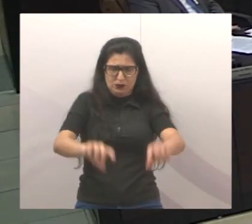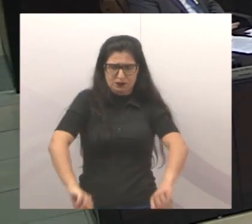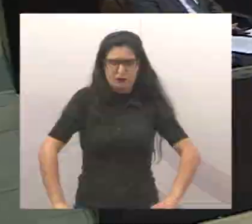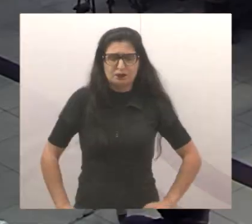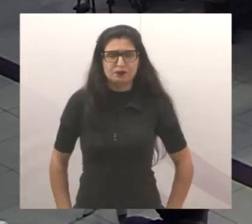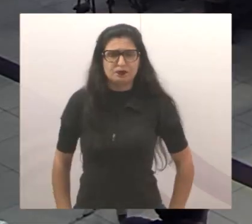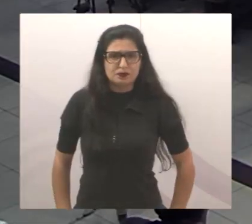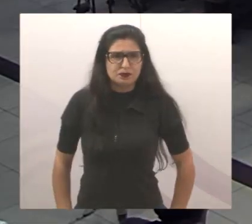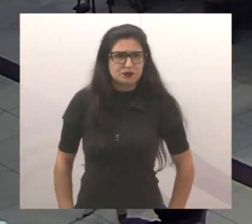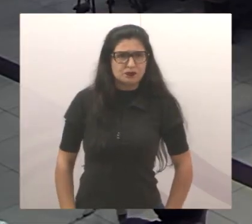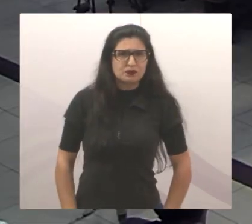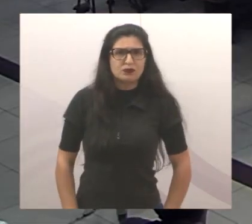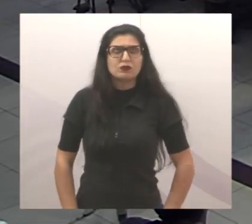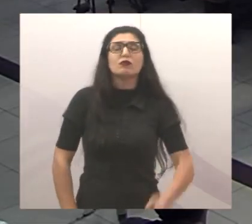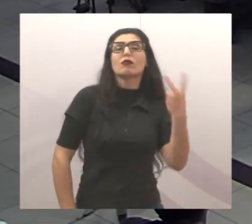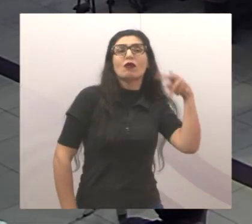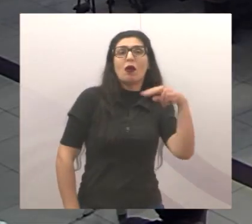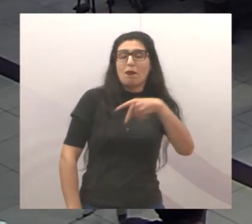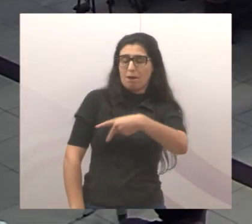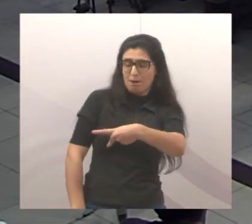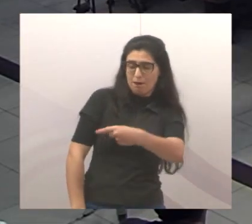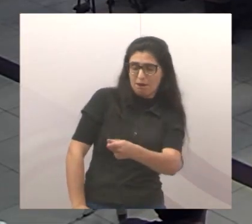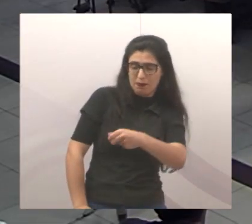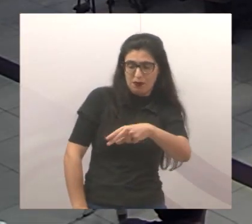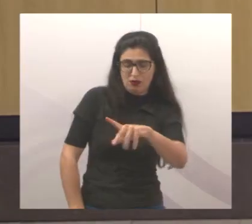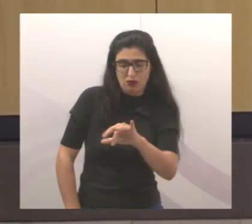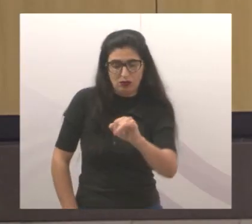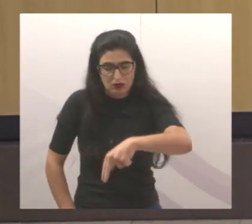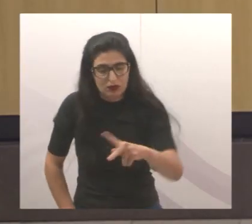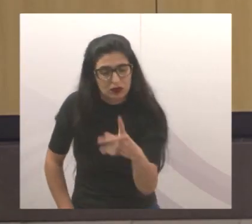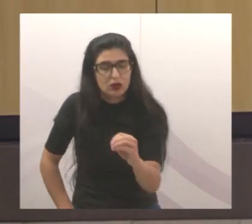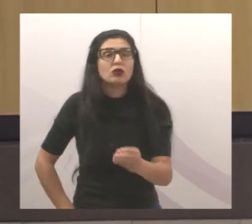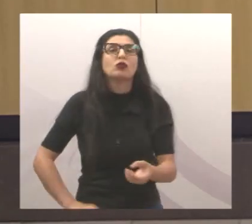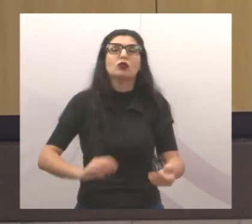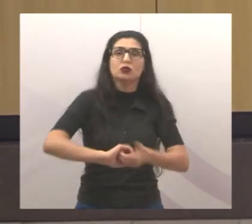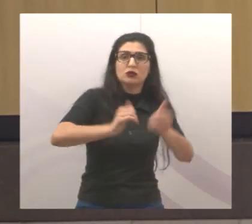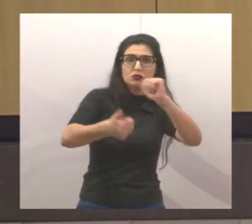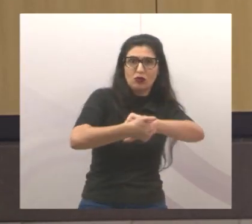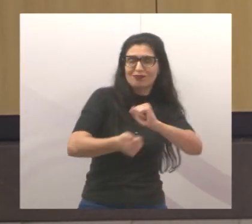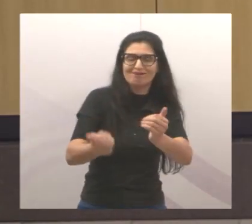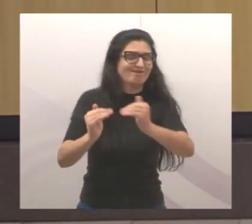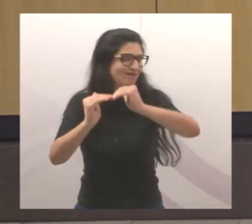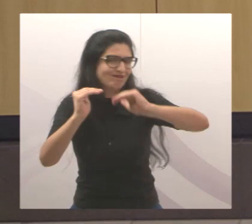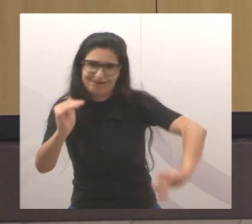Como vota o vereador Paulinho do Esporte? Contrário.